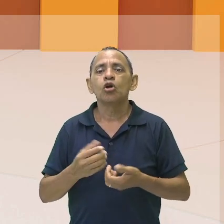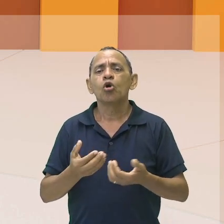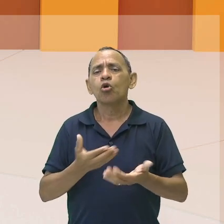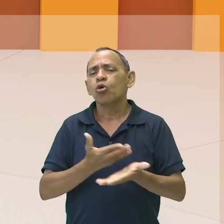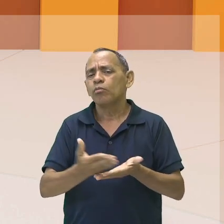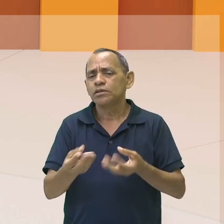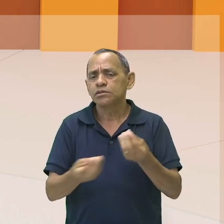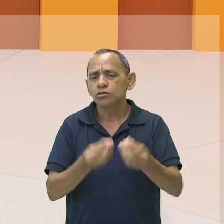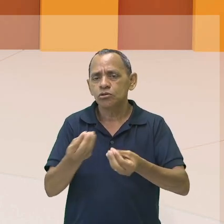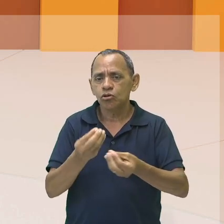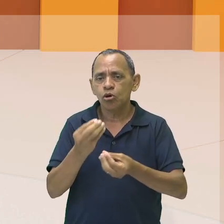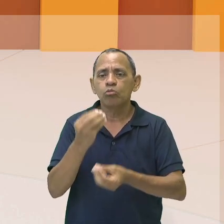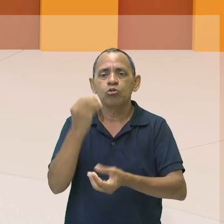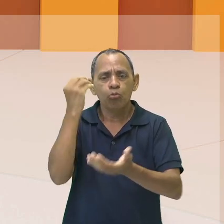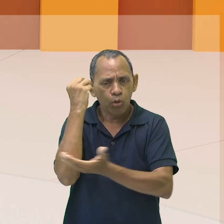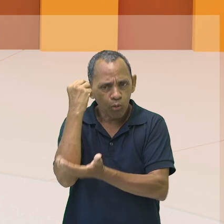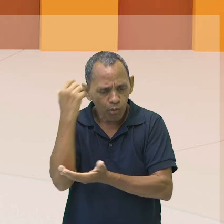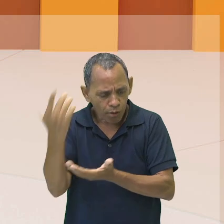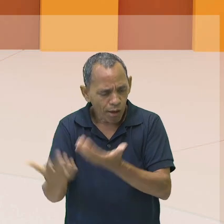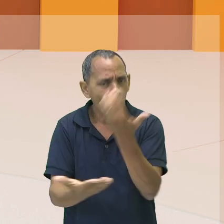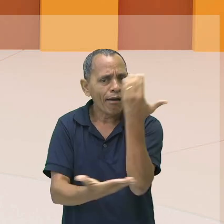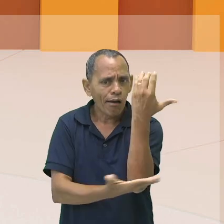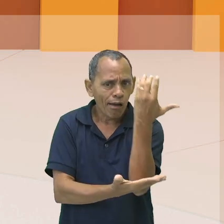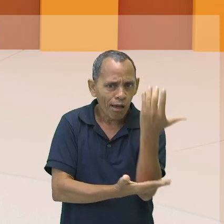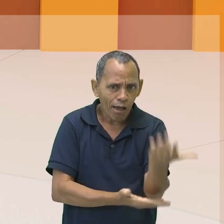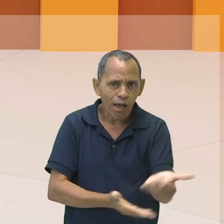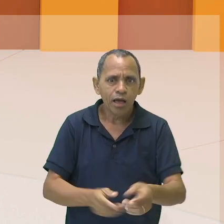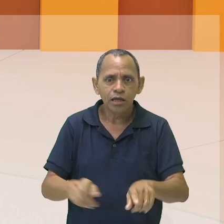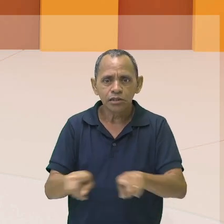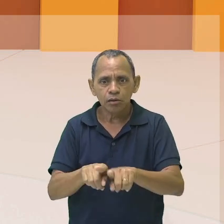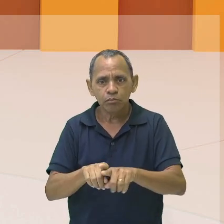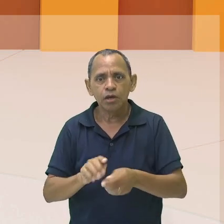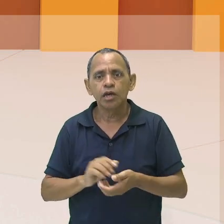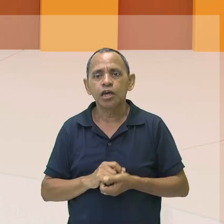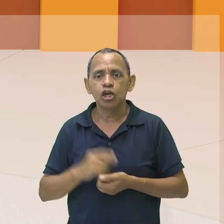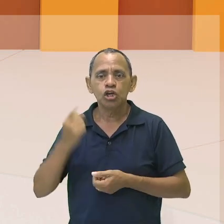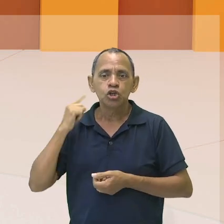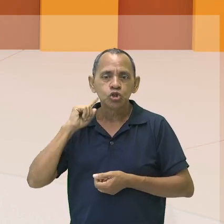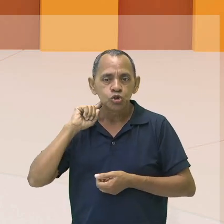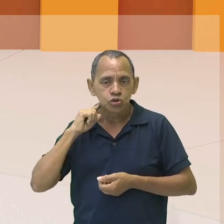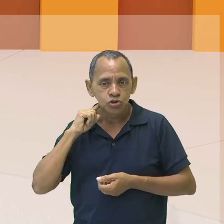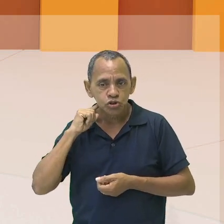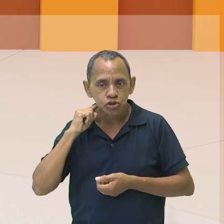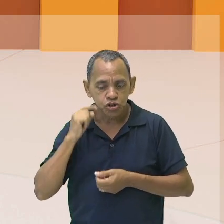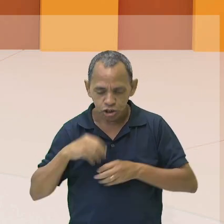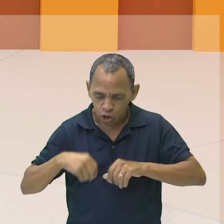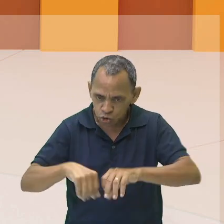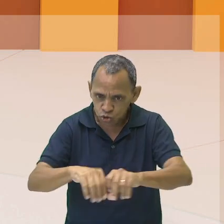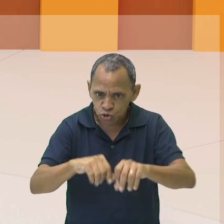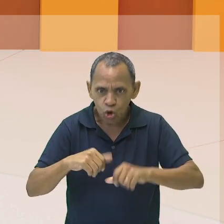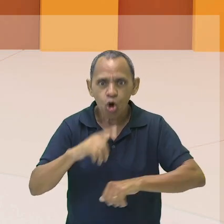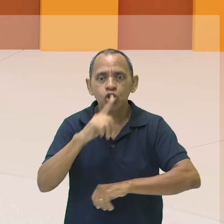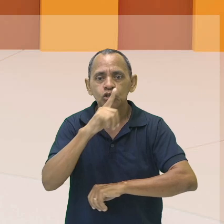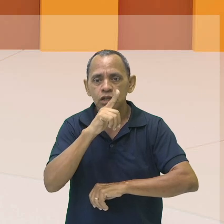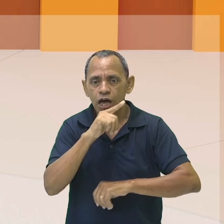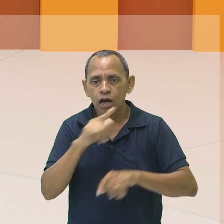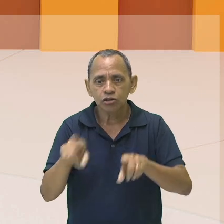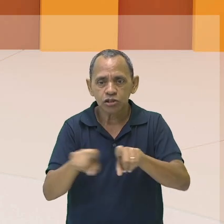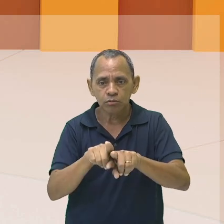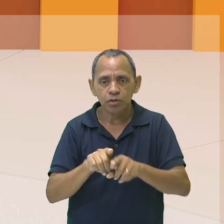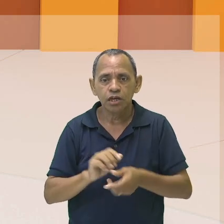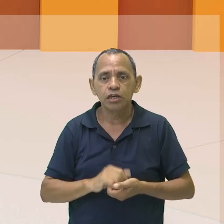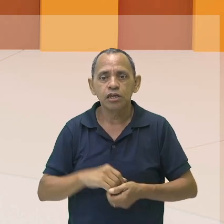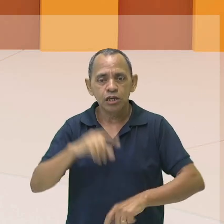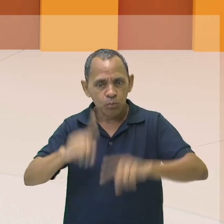desmatamento e perpassa pela contaminação do solo, das águas, em decorrência dos insumos